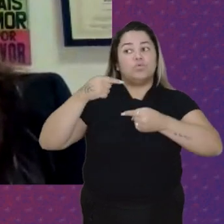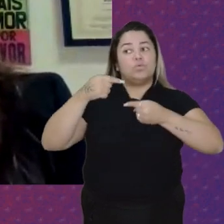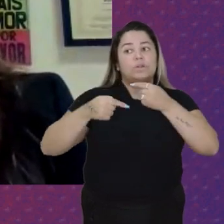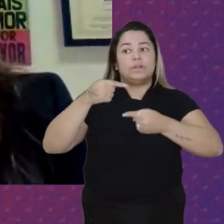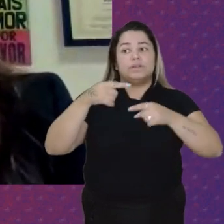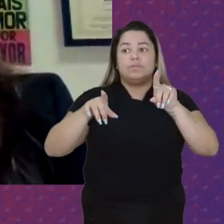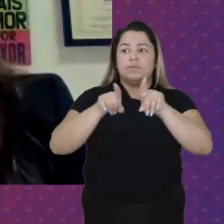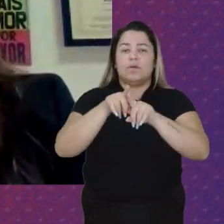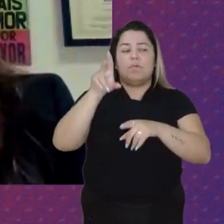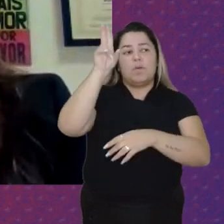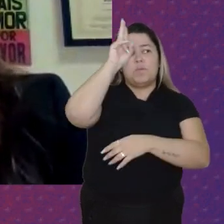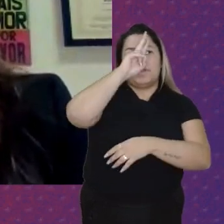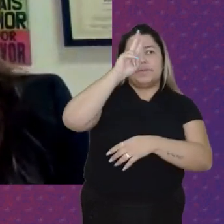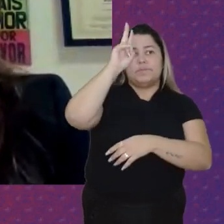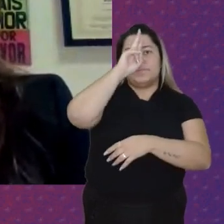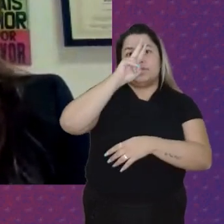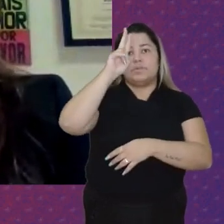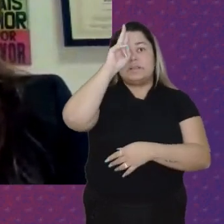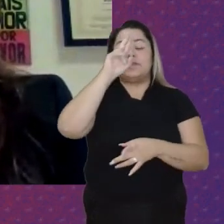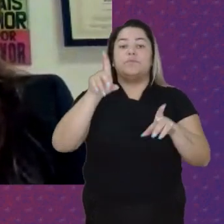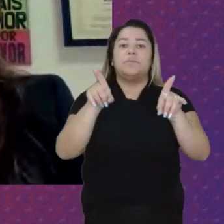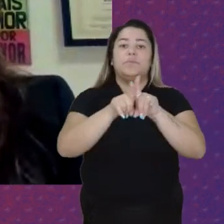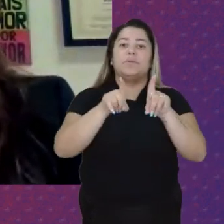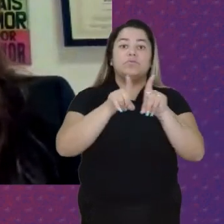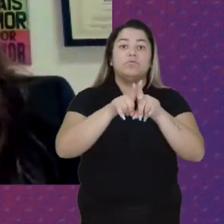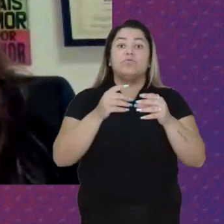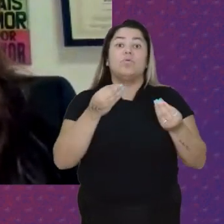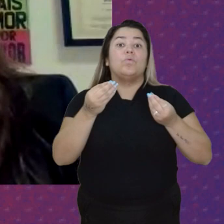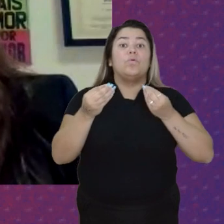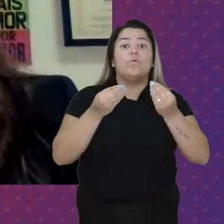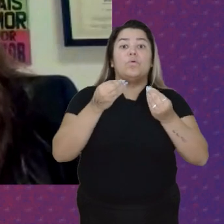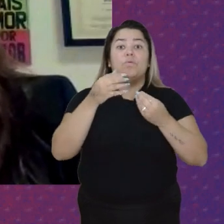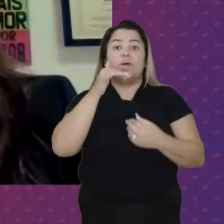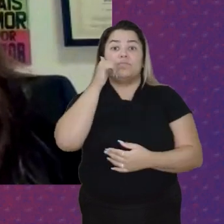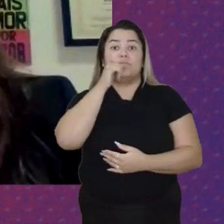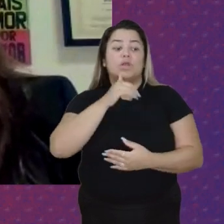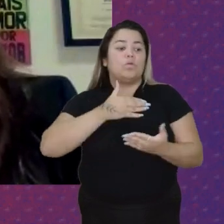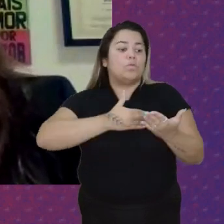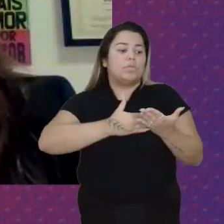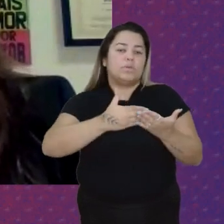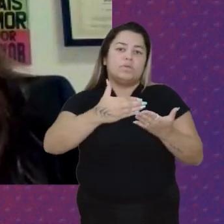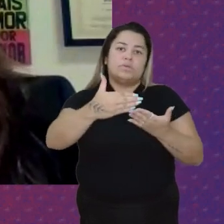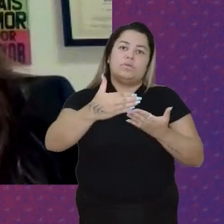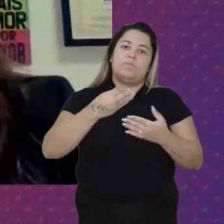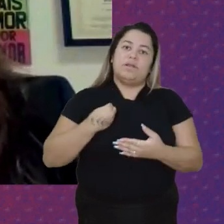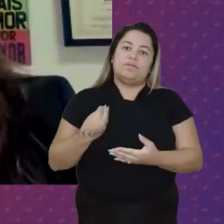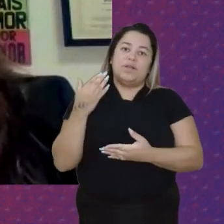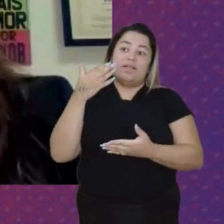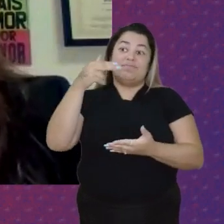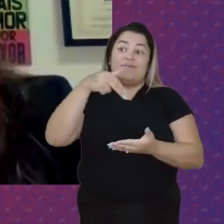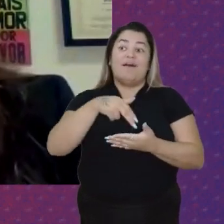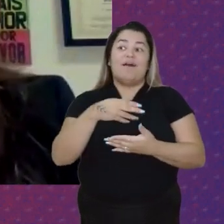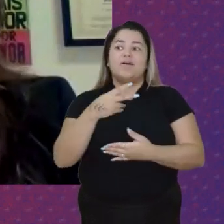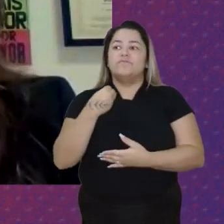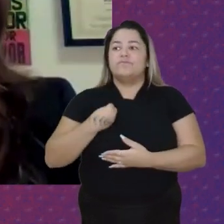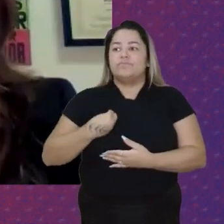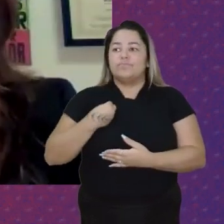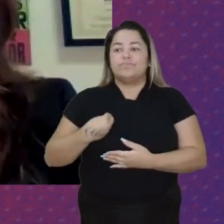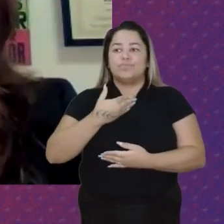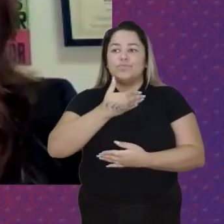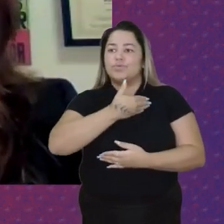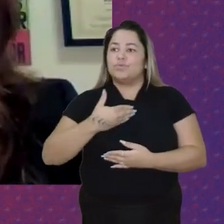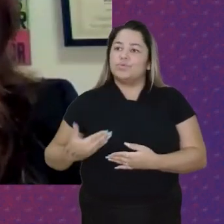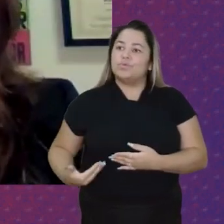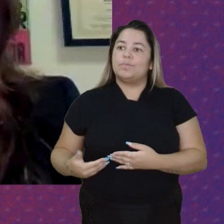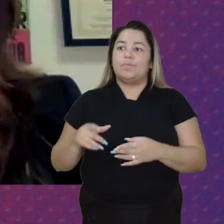uma recordação, um histórico, uma memória de como as mulheres começaram a participar da vida pública no Brasil com muito atraso com